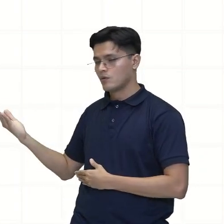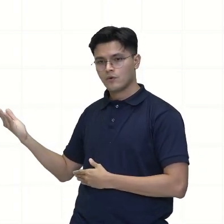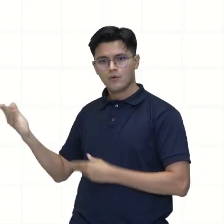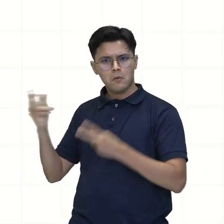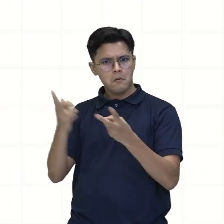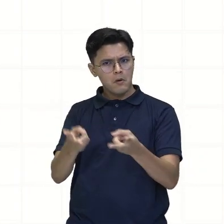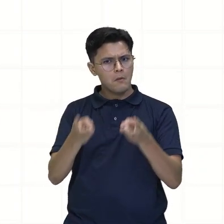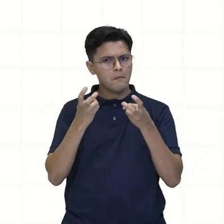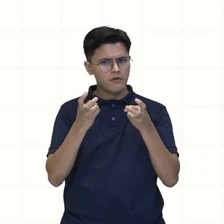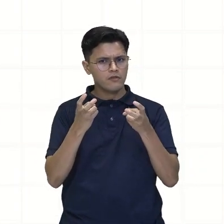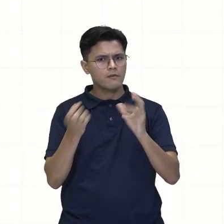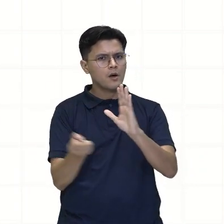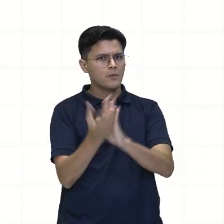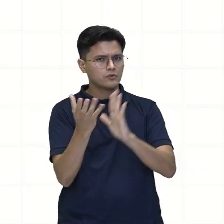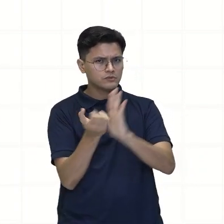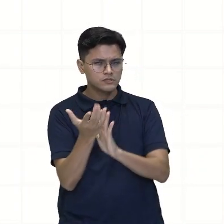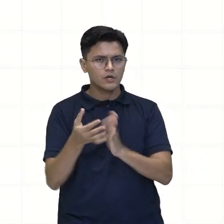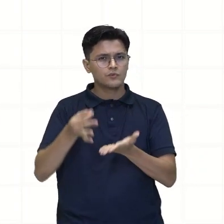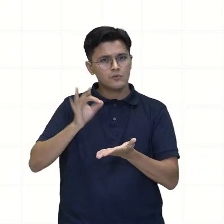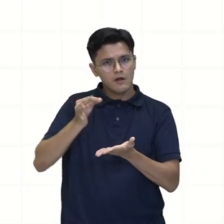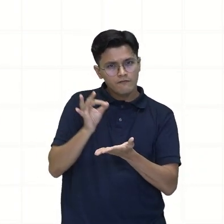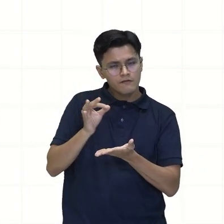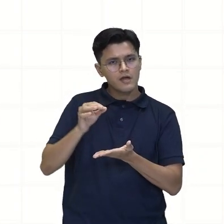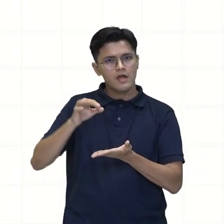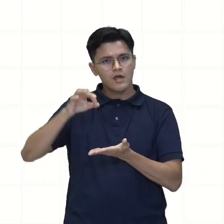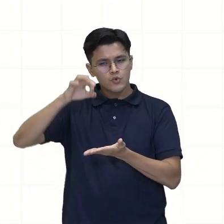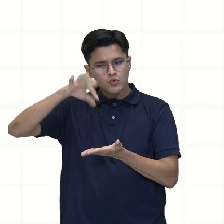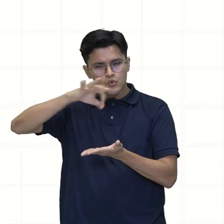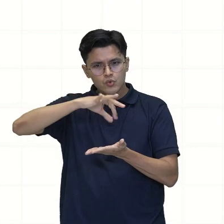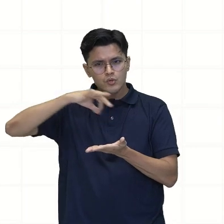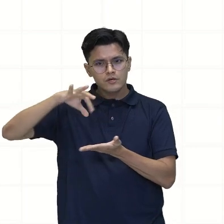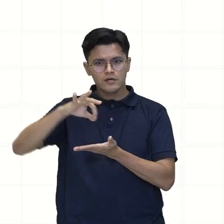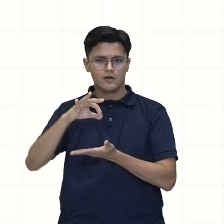de café em grãos aqui no bioma,